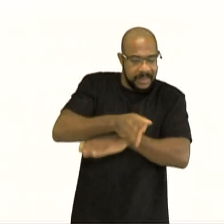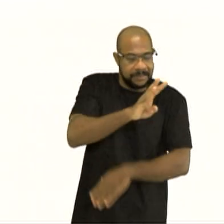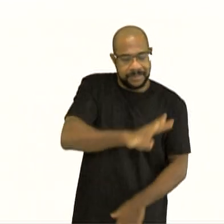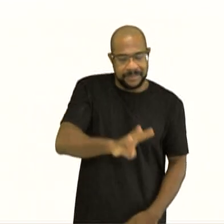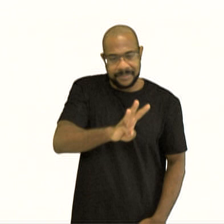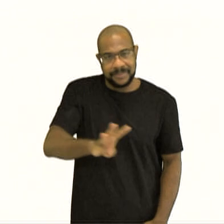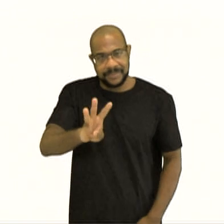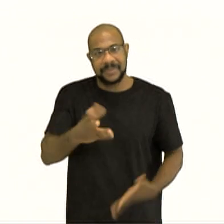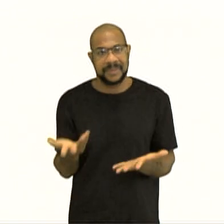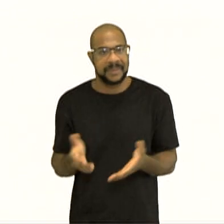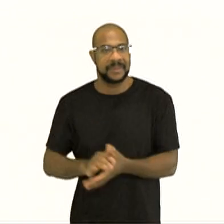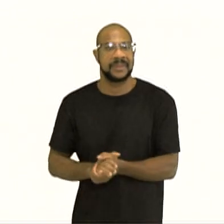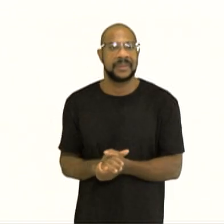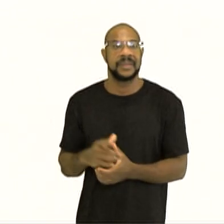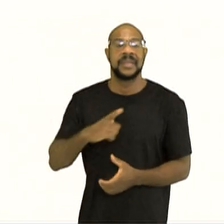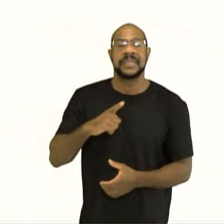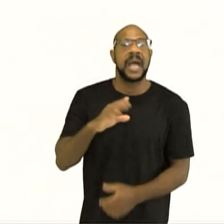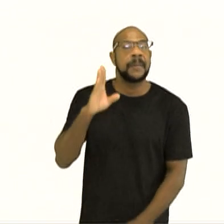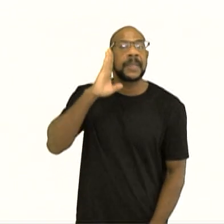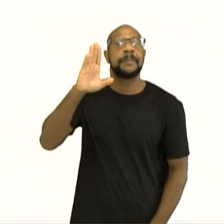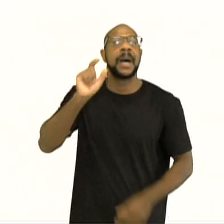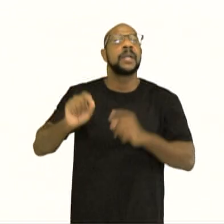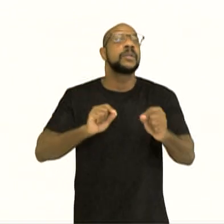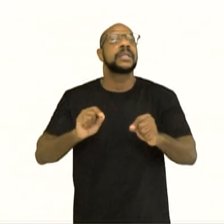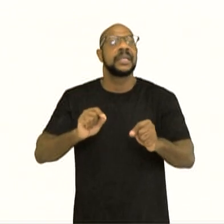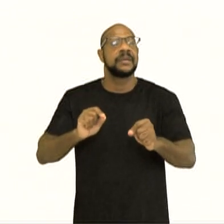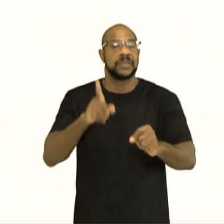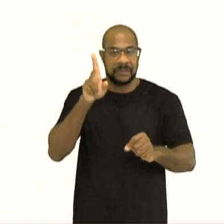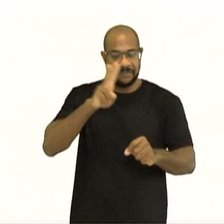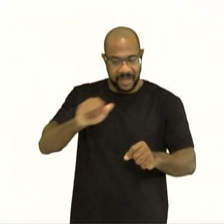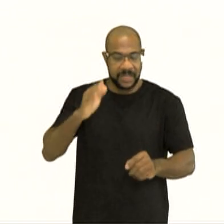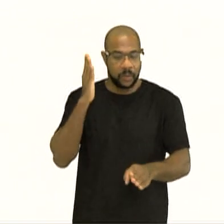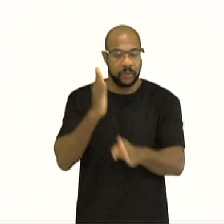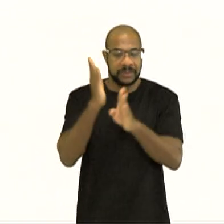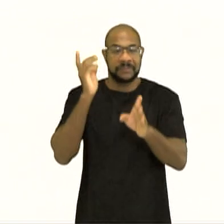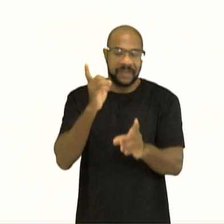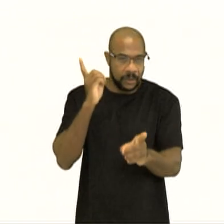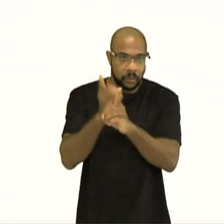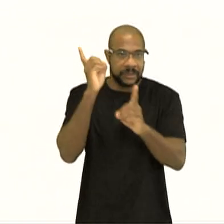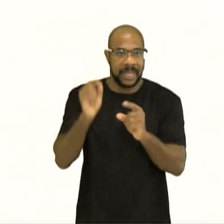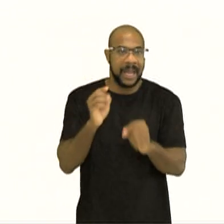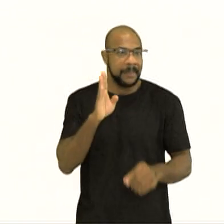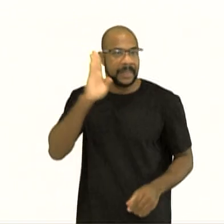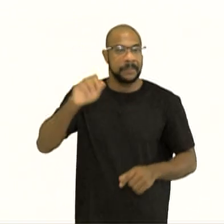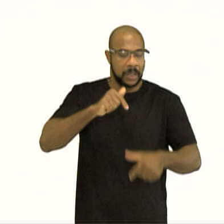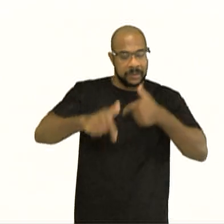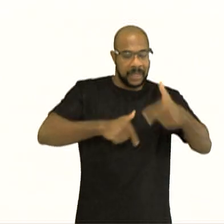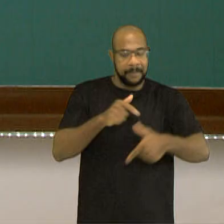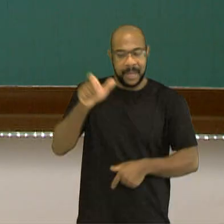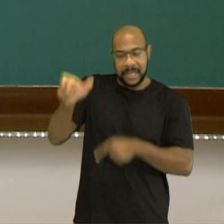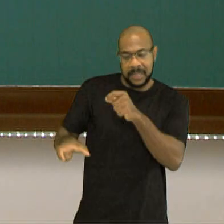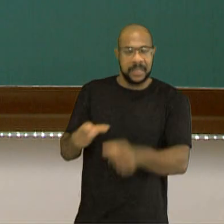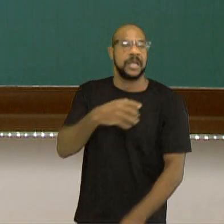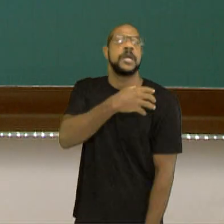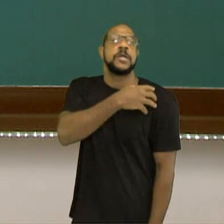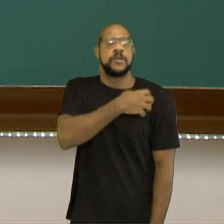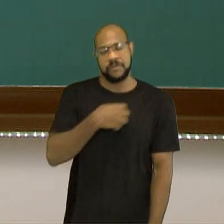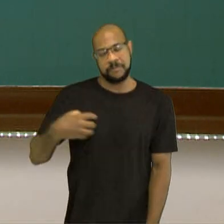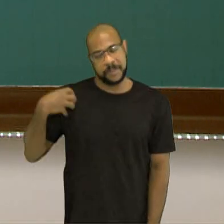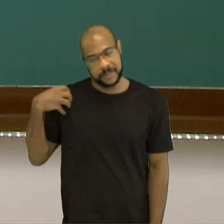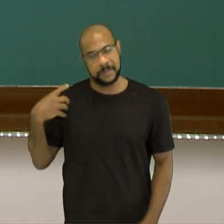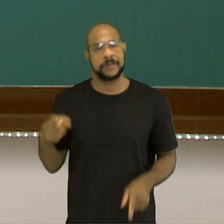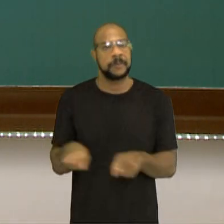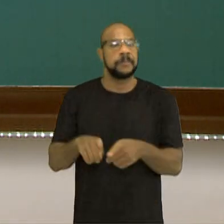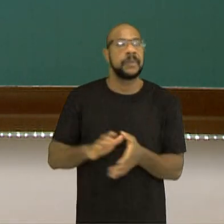Domínio Público estão as principais obras de Platão. Leiam, conheçam a obra de Platão. Como eu falei, ela